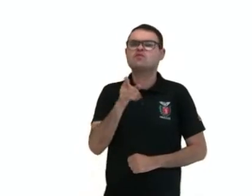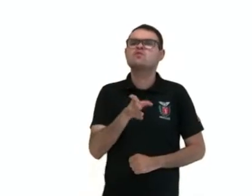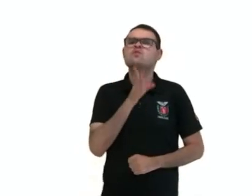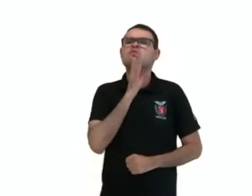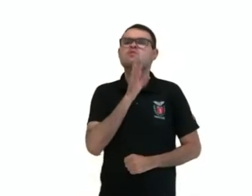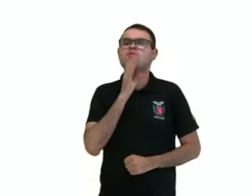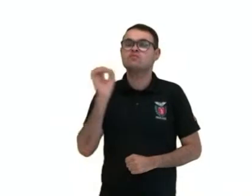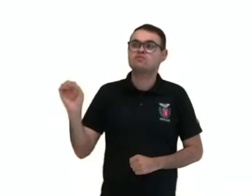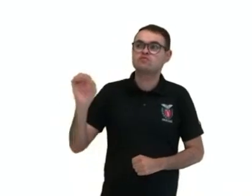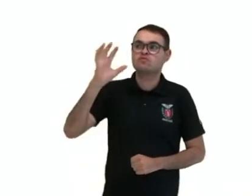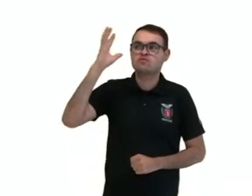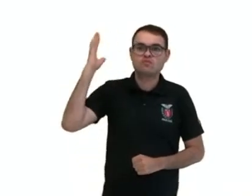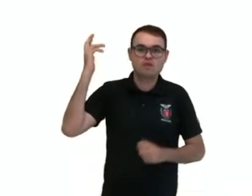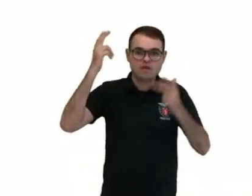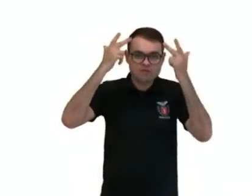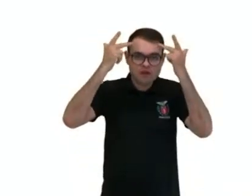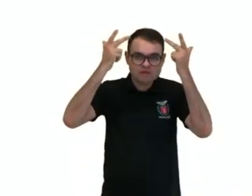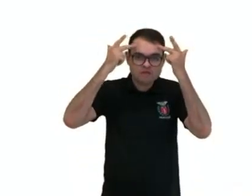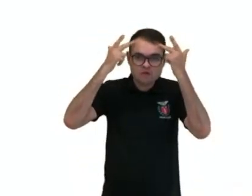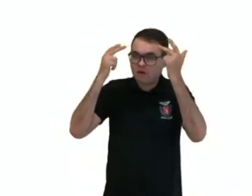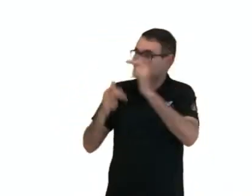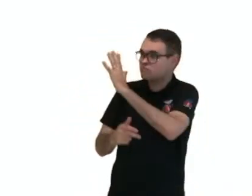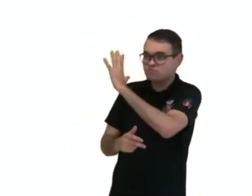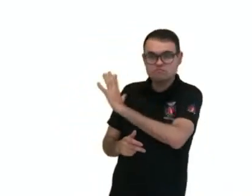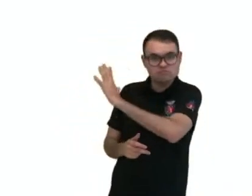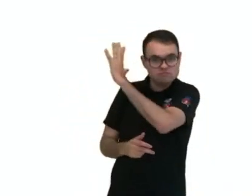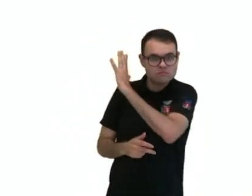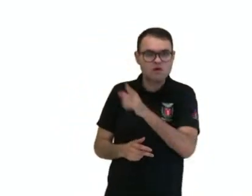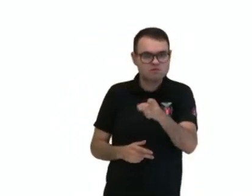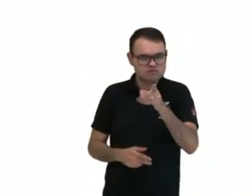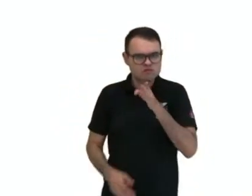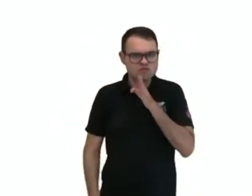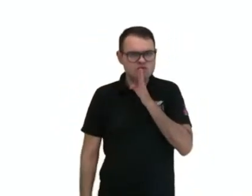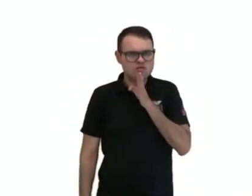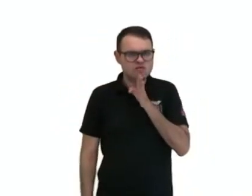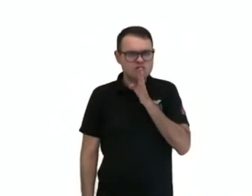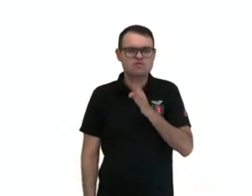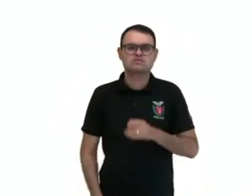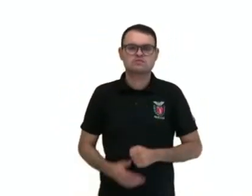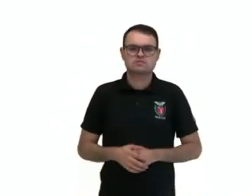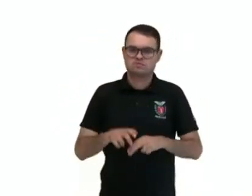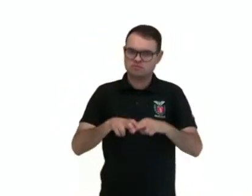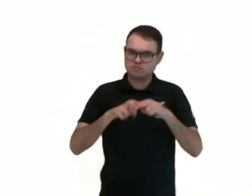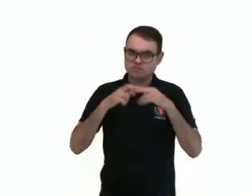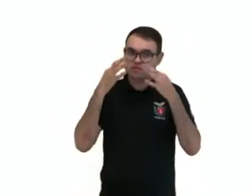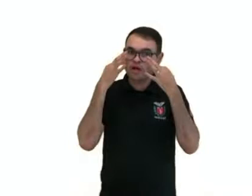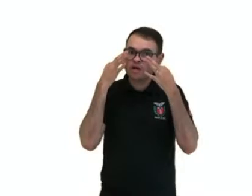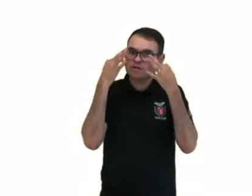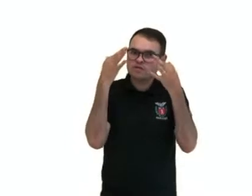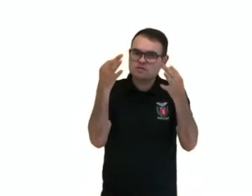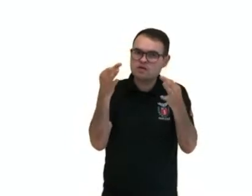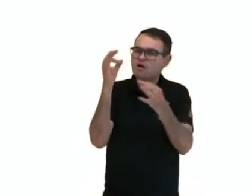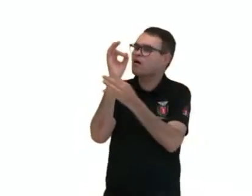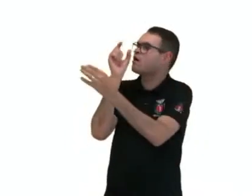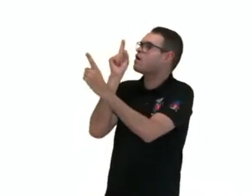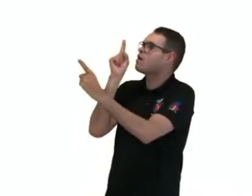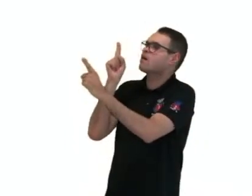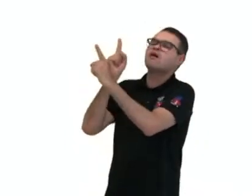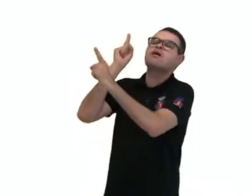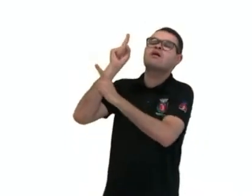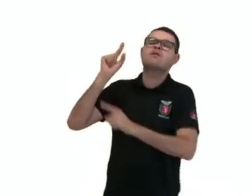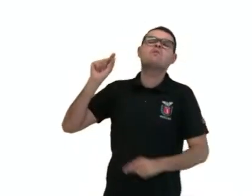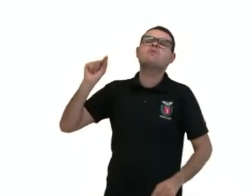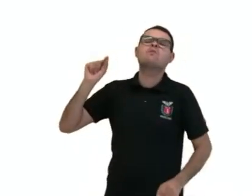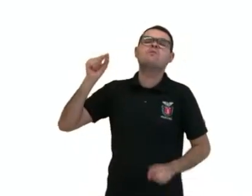fenômeno natural representado na imagem? Por isso que você tem que olhar com muita atenção, para identificar que fenômeno